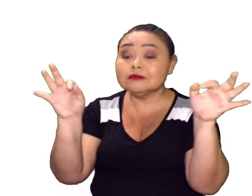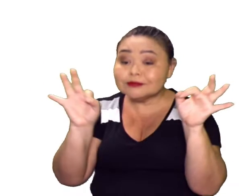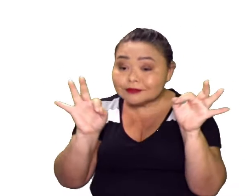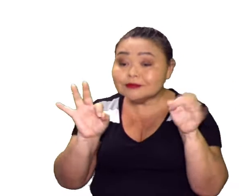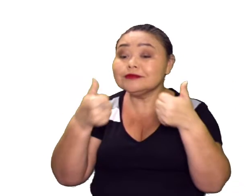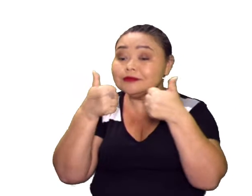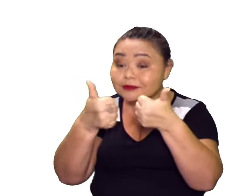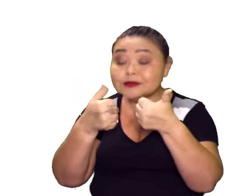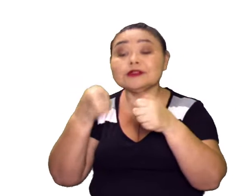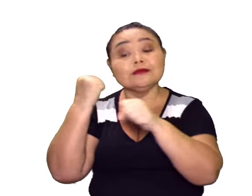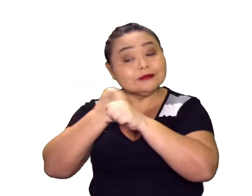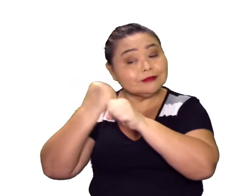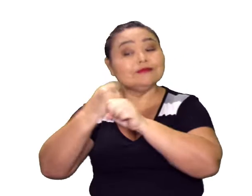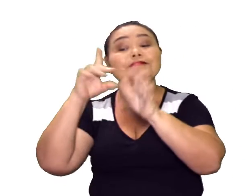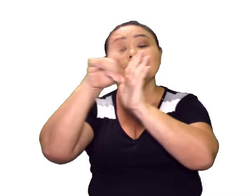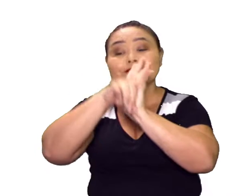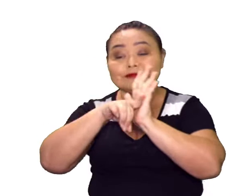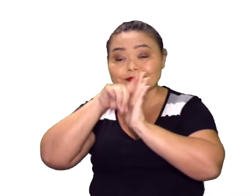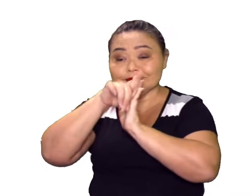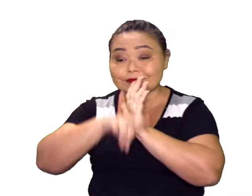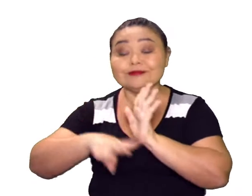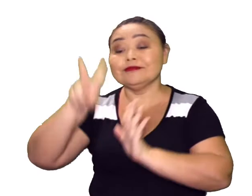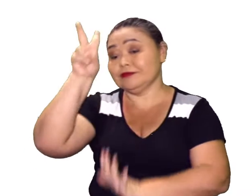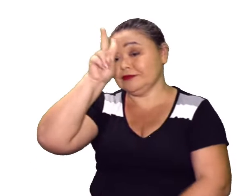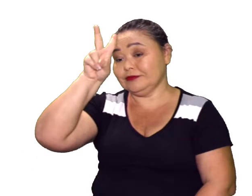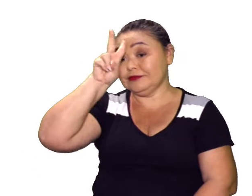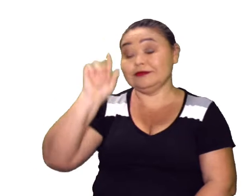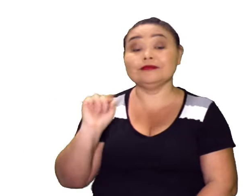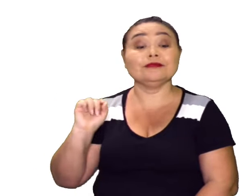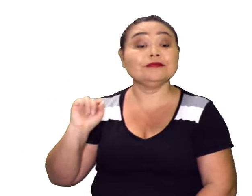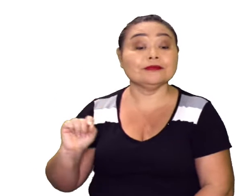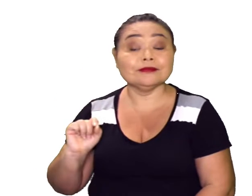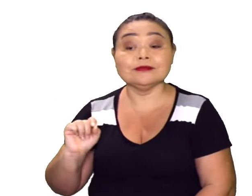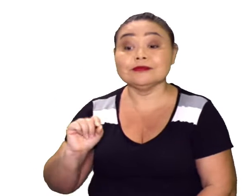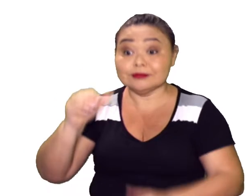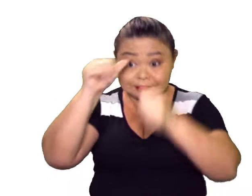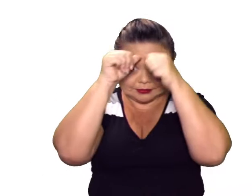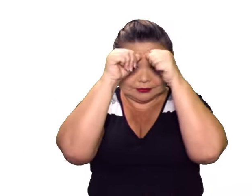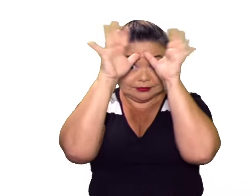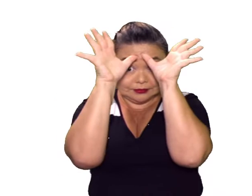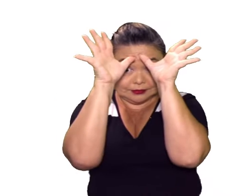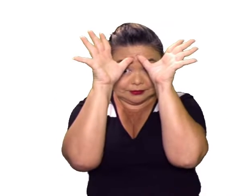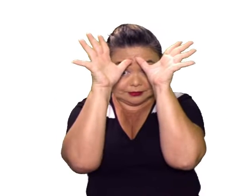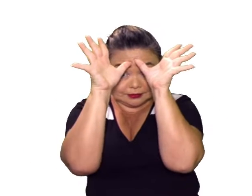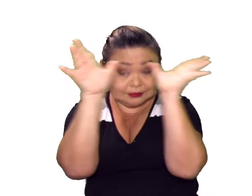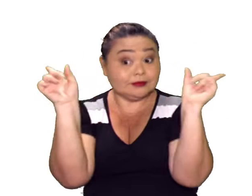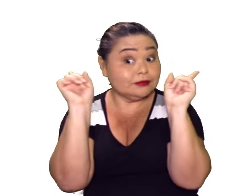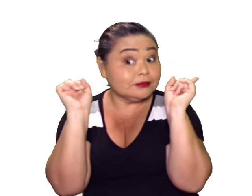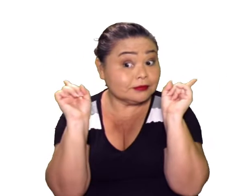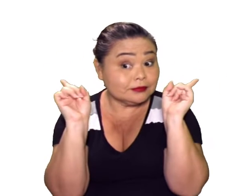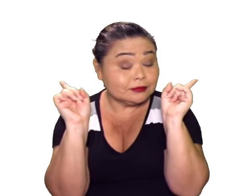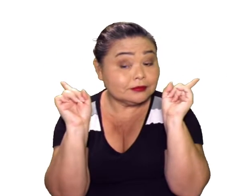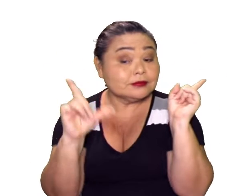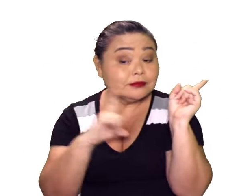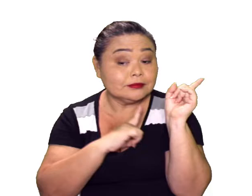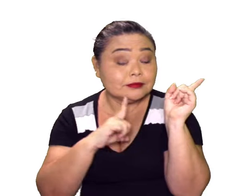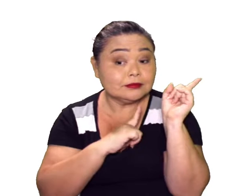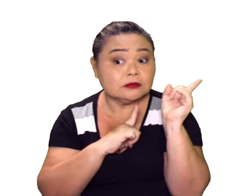a estrada de ferro Madeira-Mamoré. Lembrando que é o seguinte, o Acre, ele